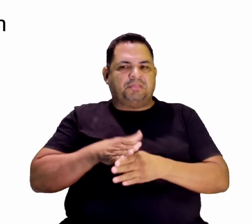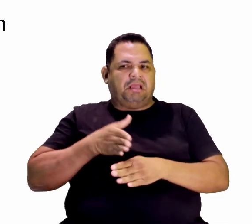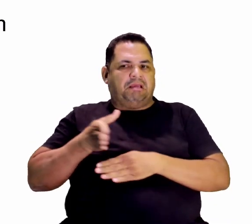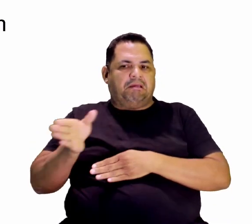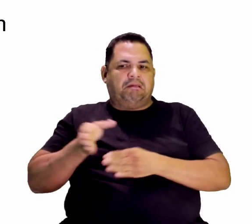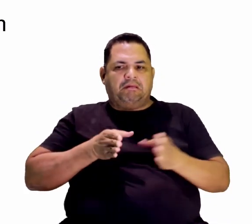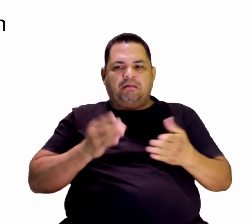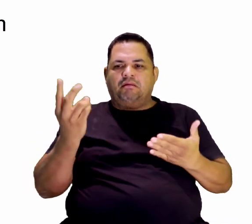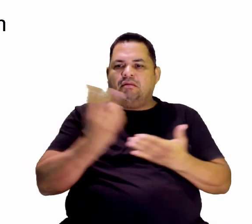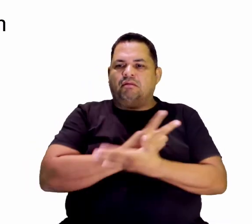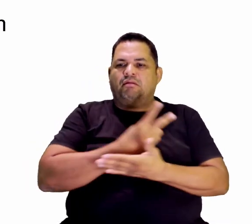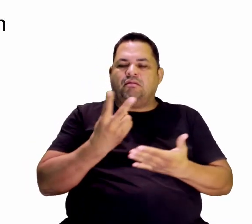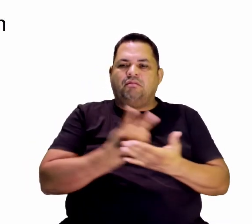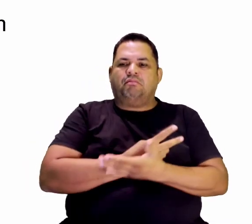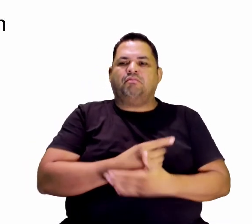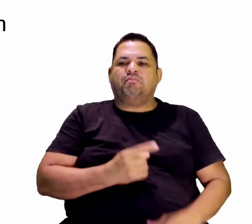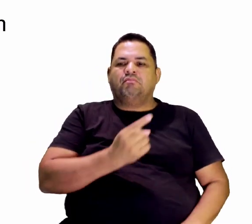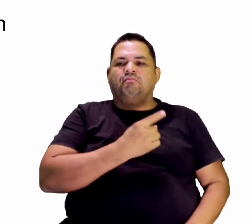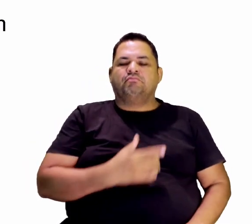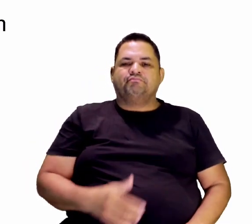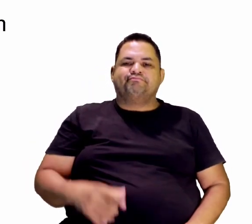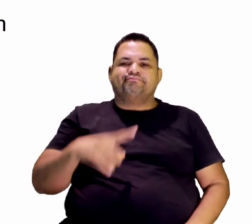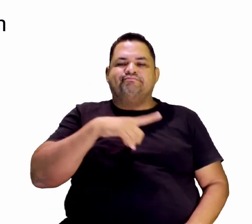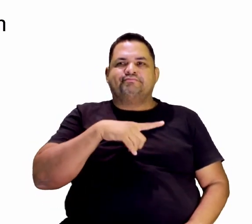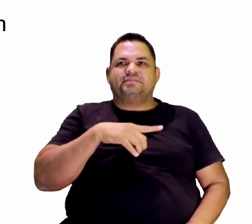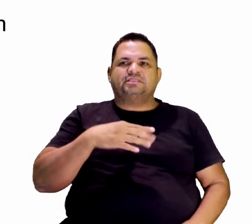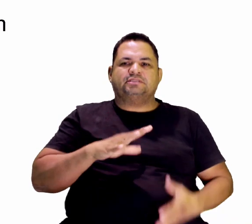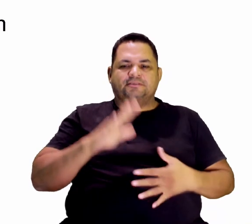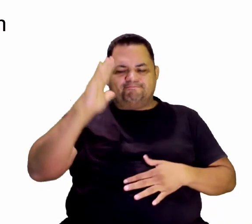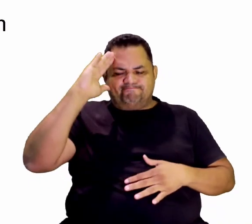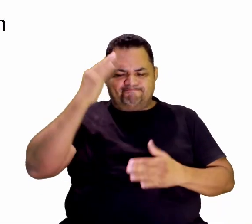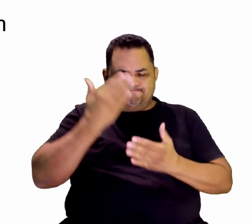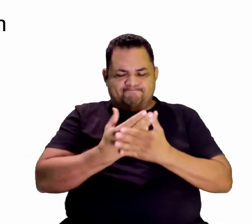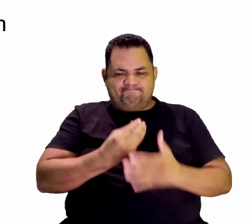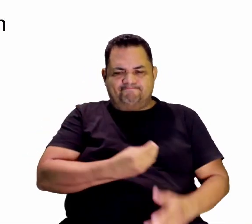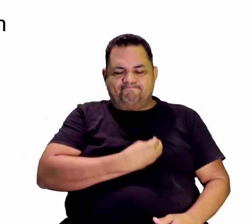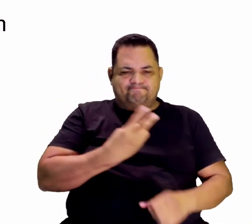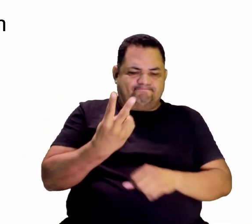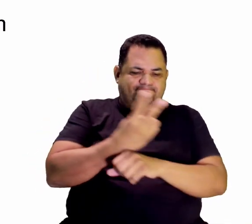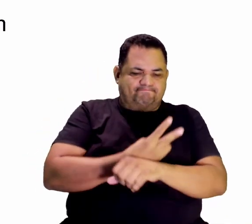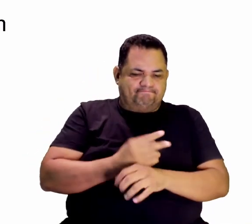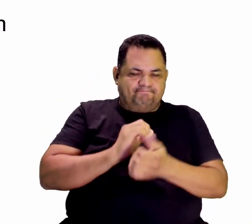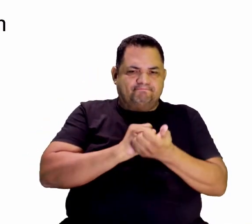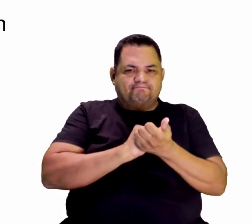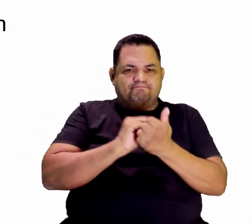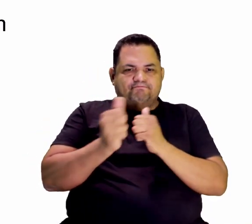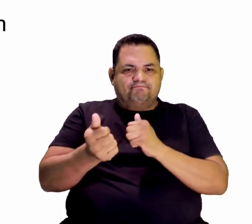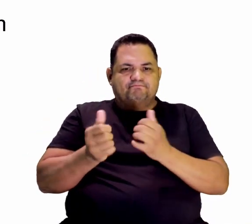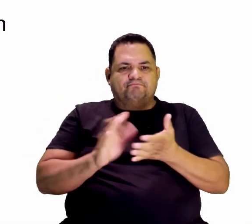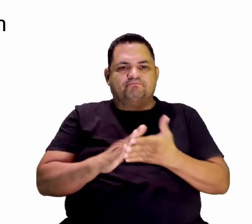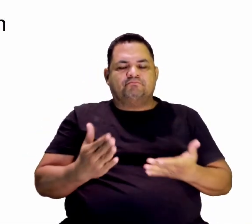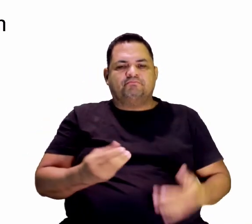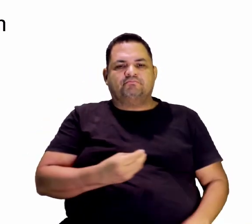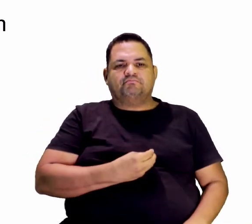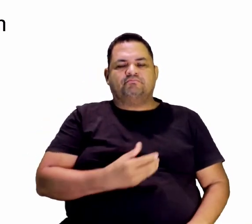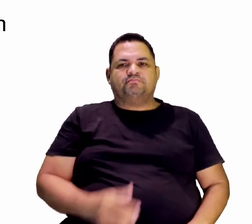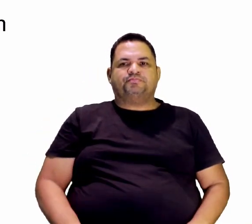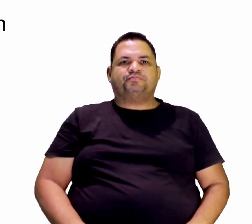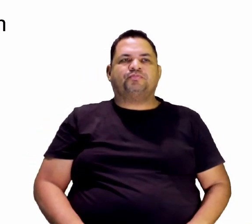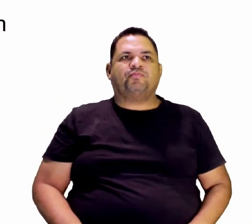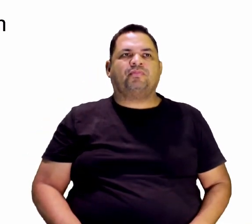tá, gente? Tem as mulheres também. Que mais? E aí nós temos aí o futebol de 5 e o futebol de 7.